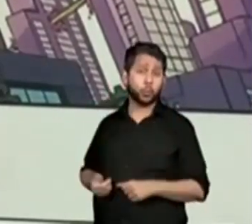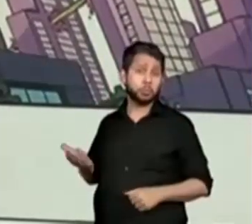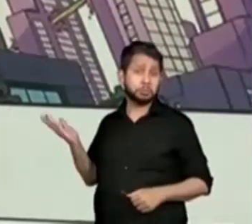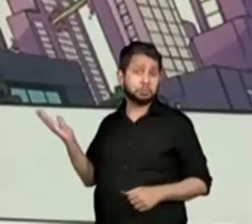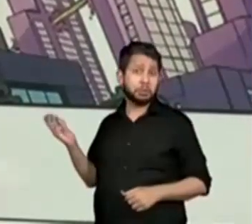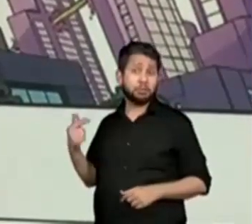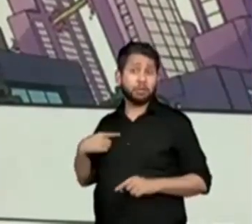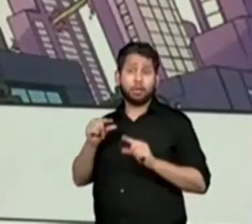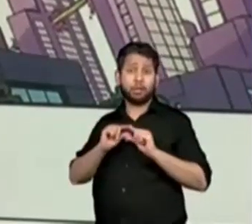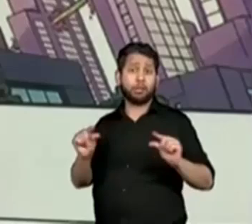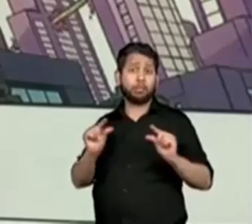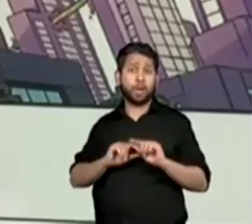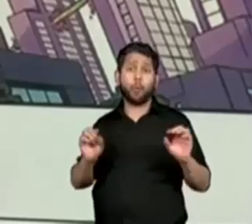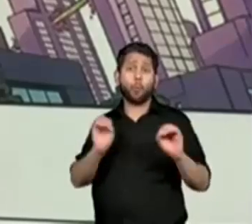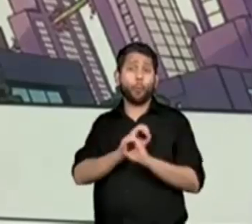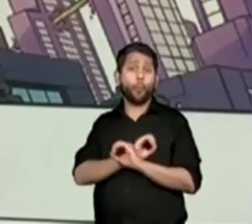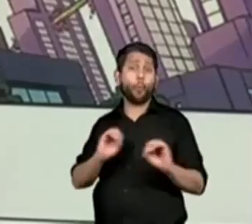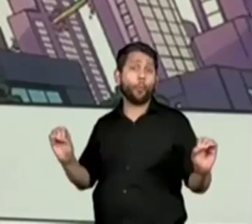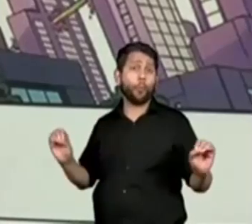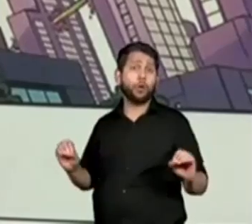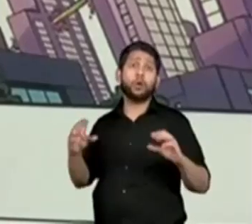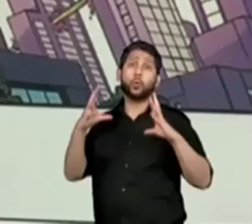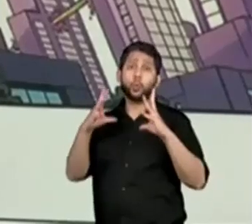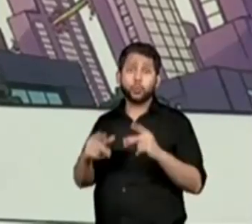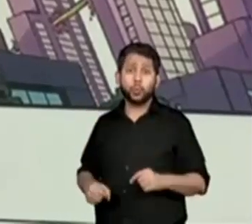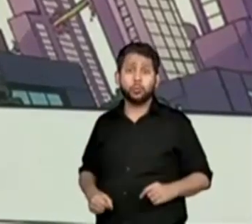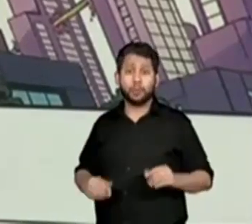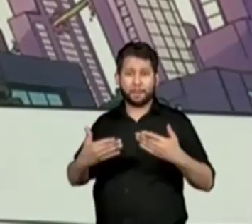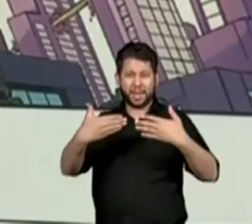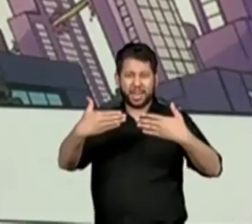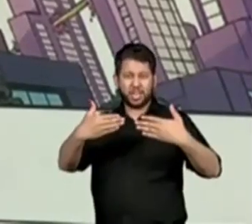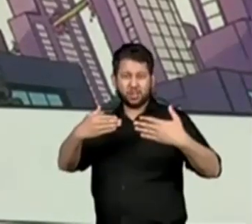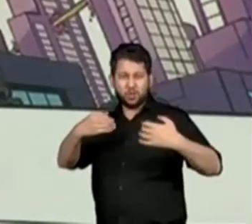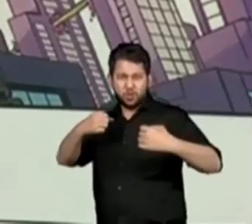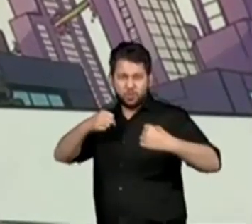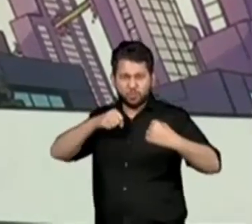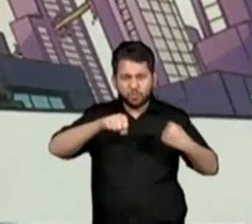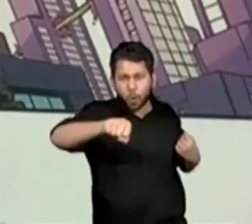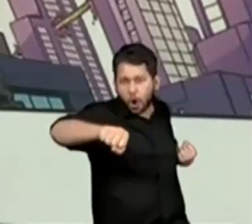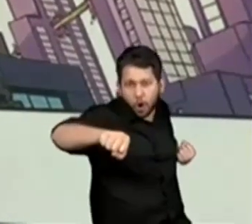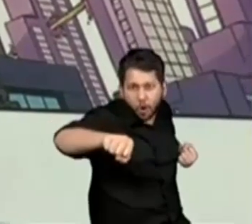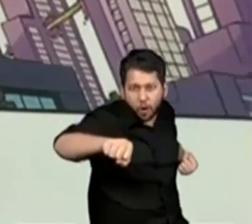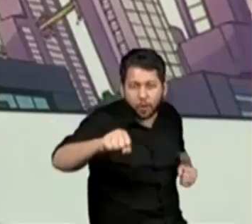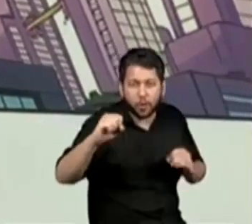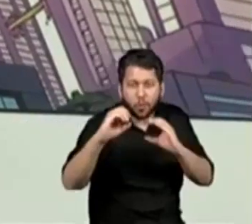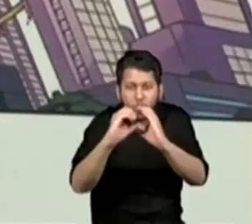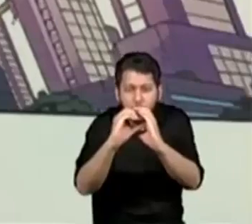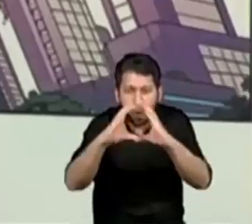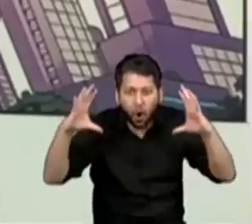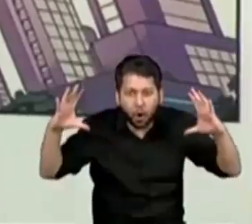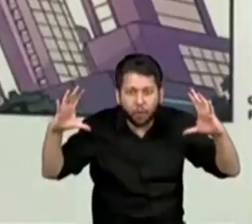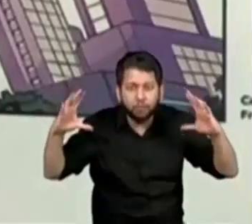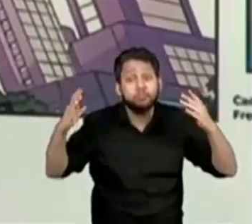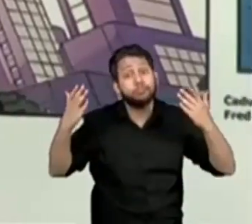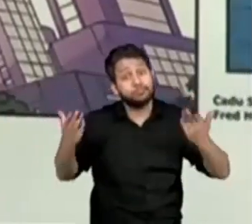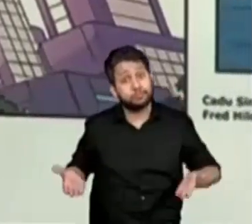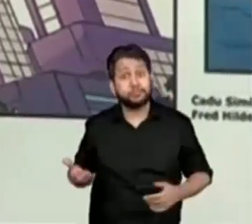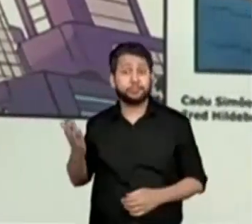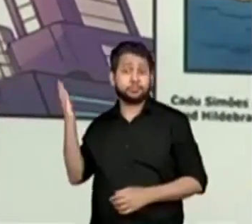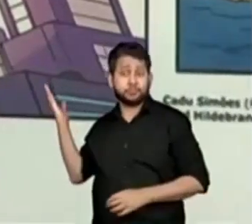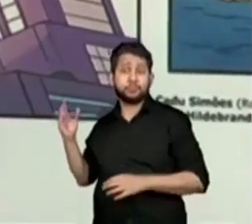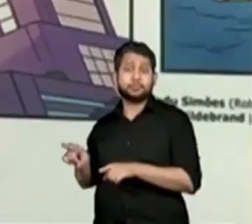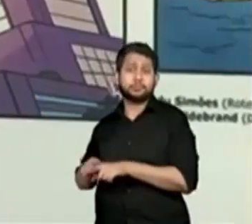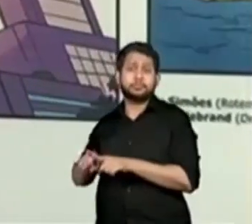que eu estou agora, eu estou pintando um musculoso que ultrapassou uma parede inteira o quadro, que são só desenhos.